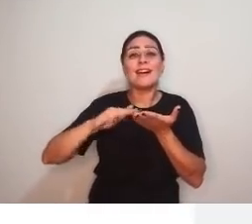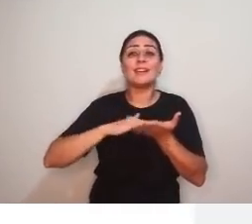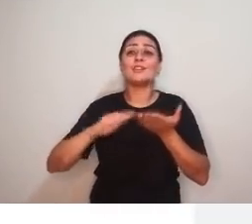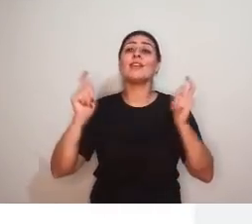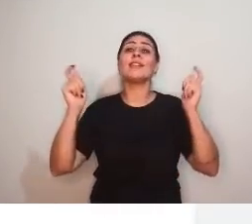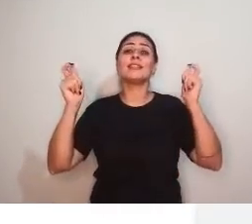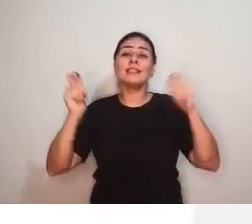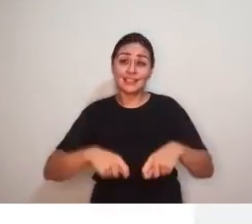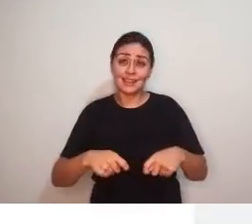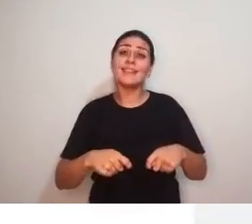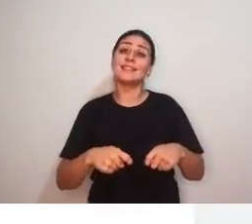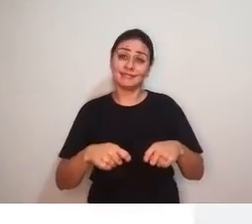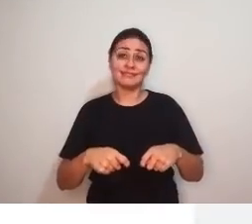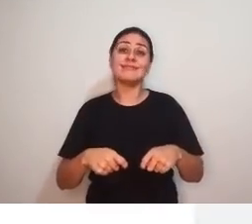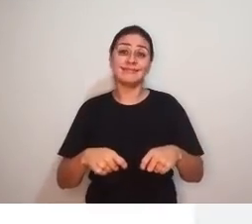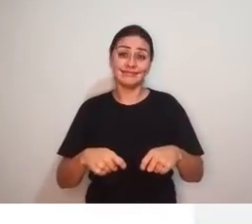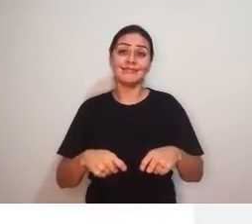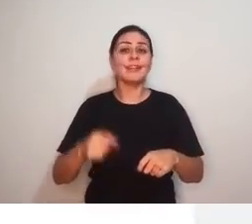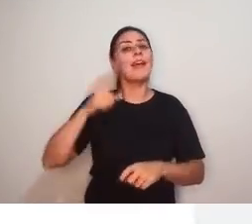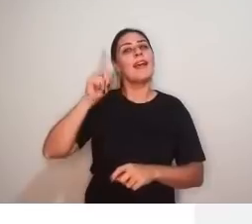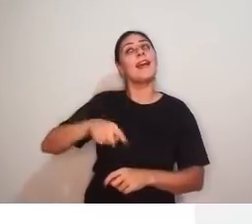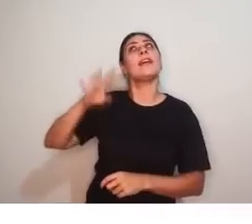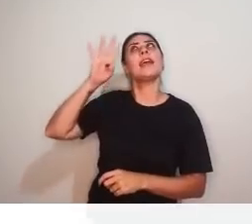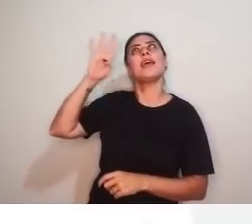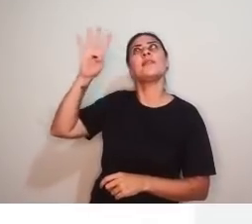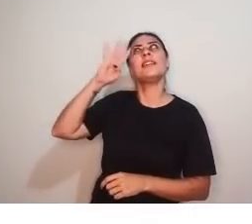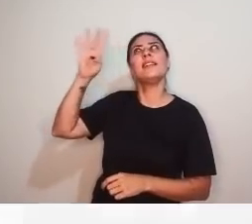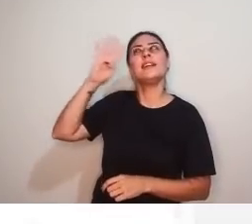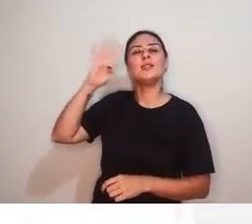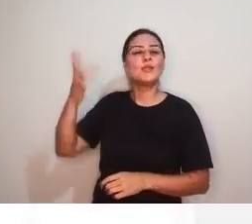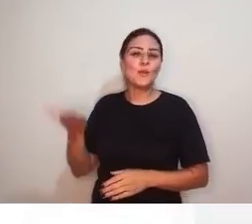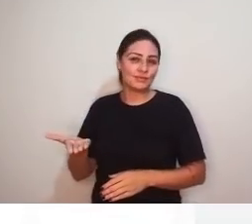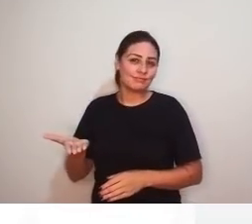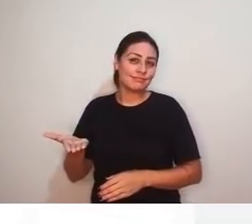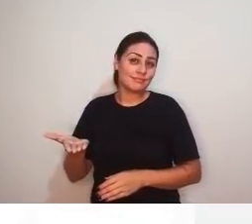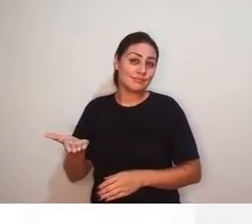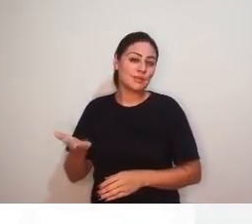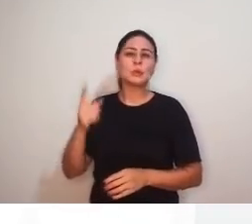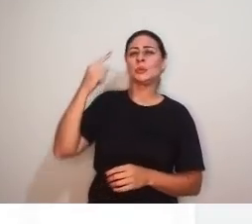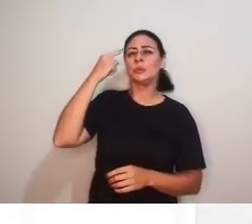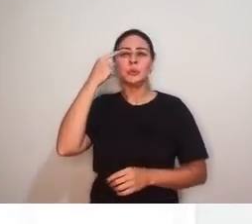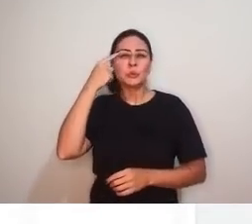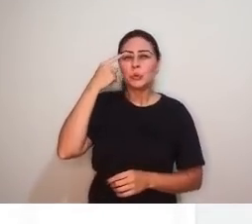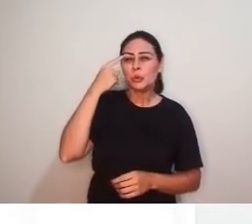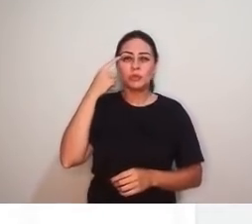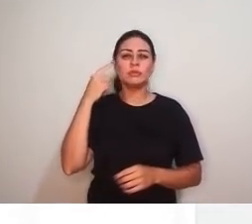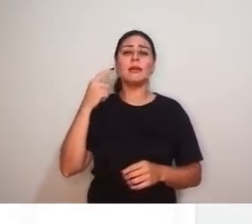nesse Jamboard, para que nessa mensagem eles tragam aqui reflexões, eles tragam aqui